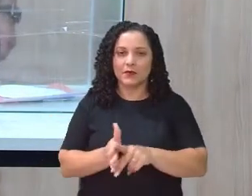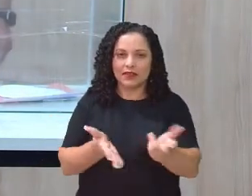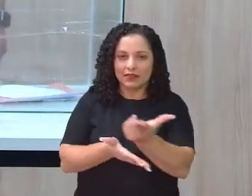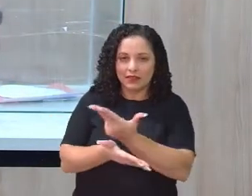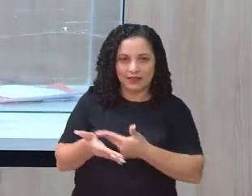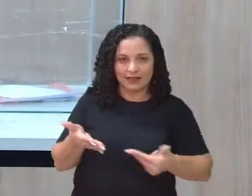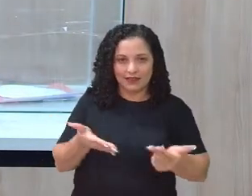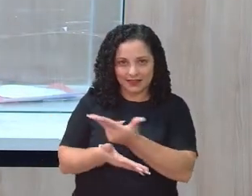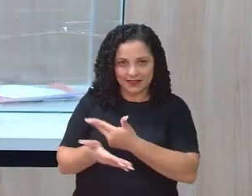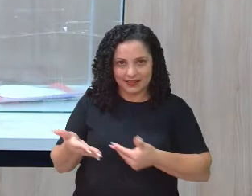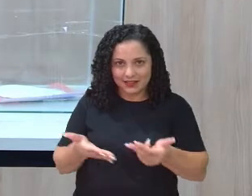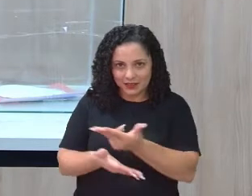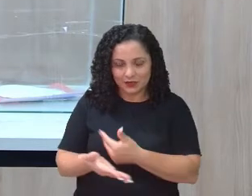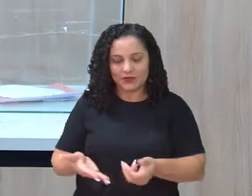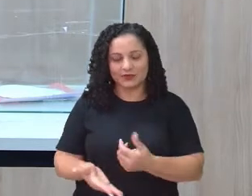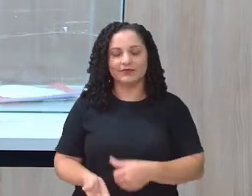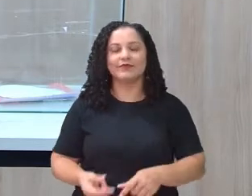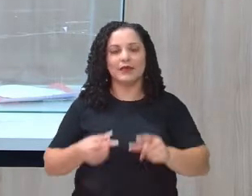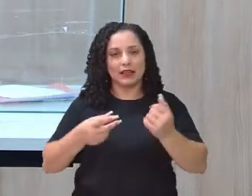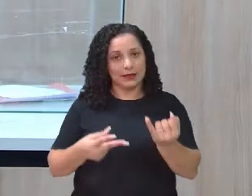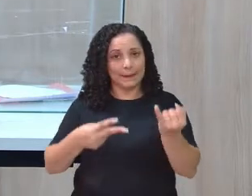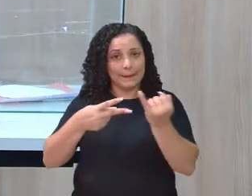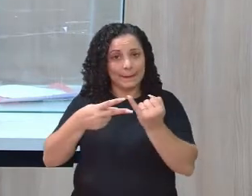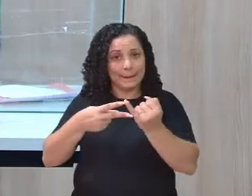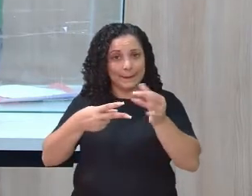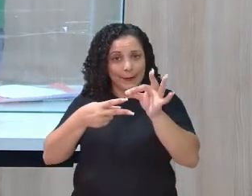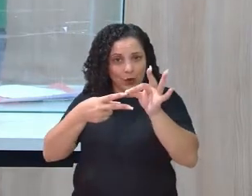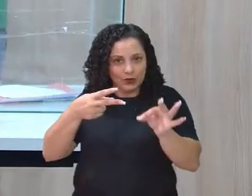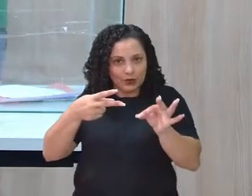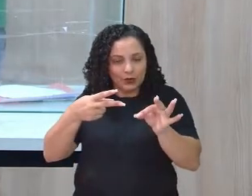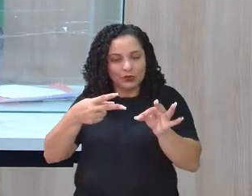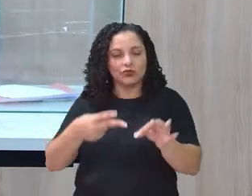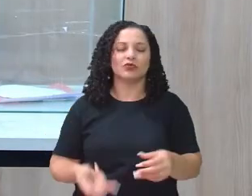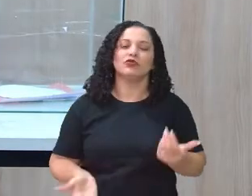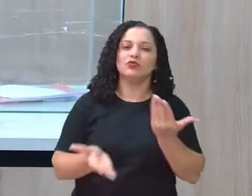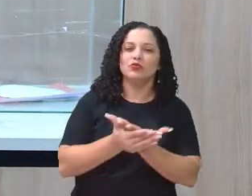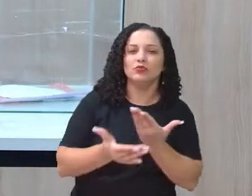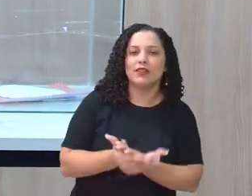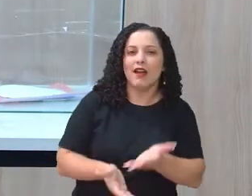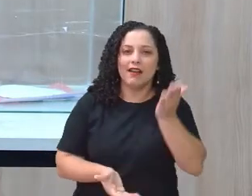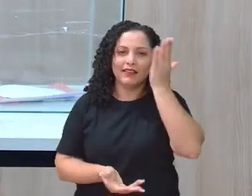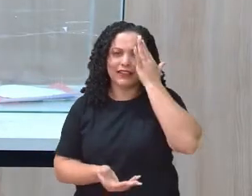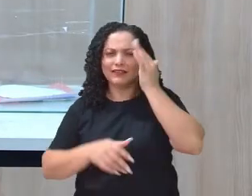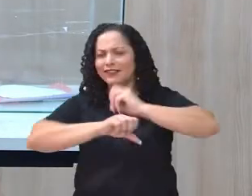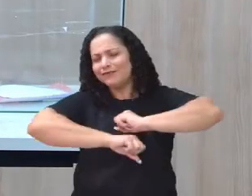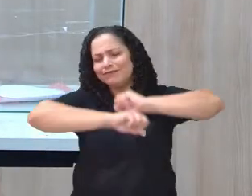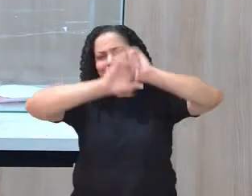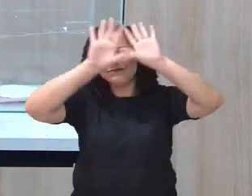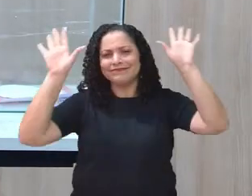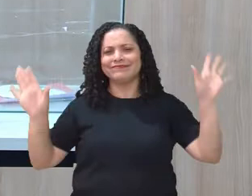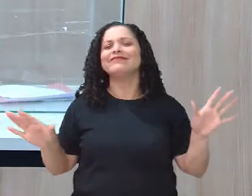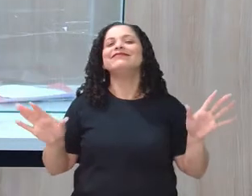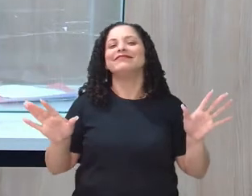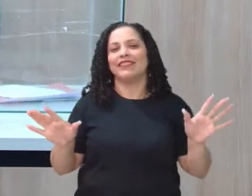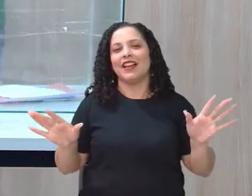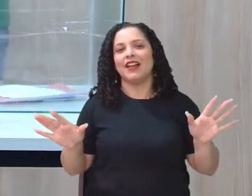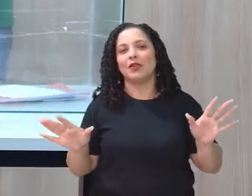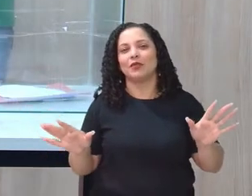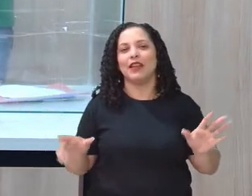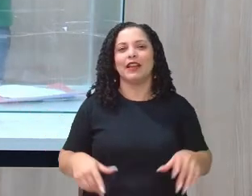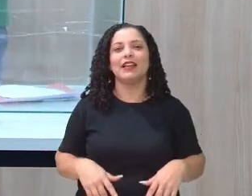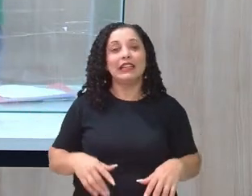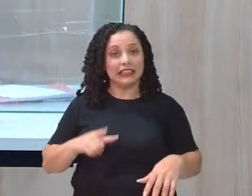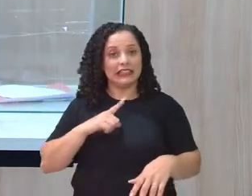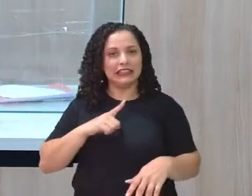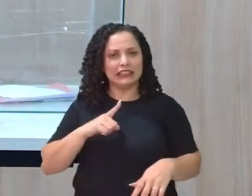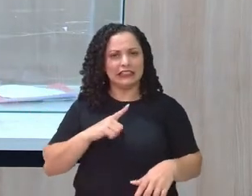de alguns polígonos para a gente trabalhar aí de forma prática para que você entenda aquela questão dos ângulos que eu falei